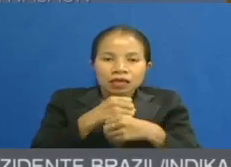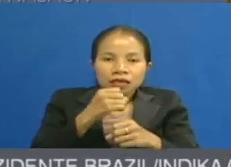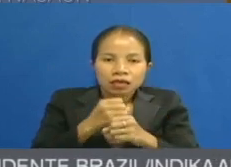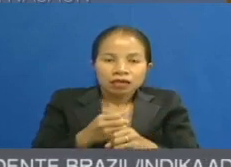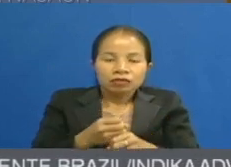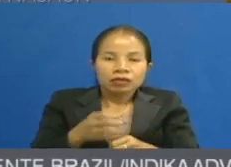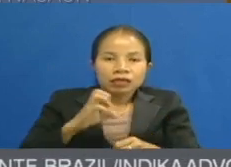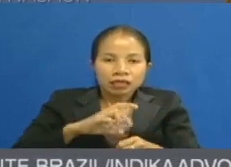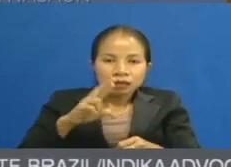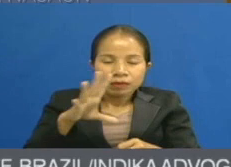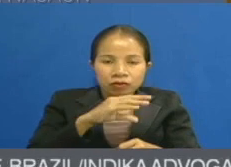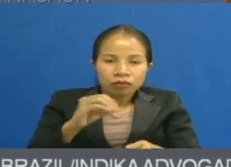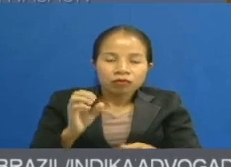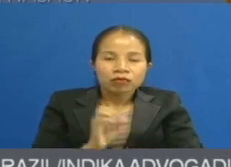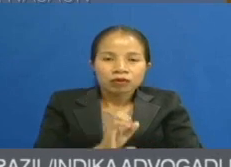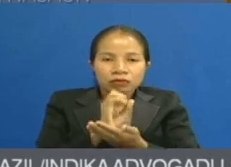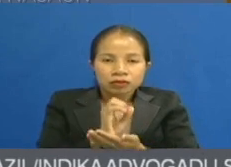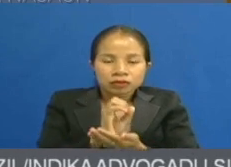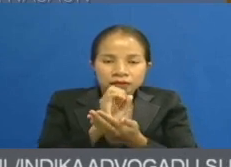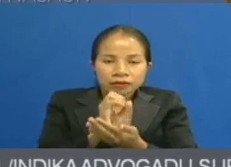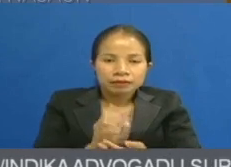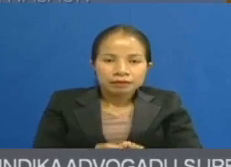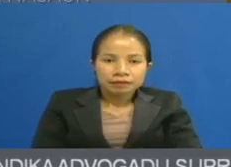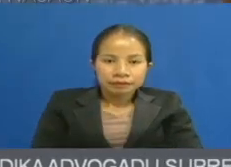Nebehalau e a Hermeira na mostra região Oikusse.